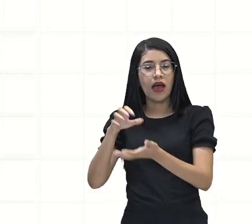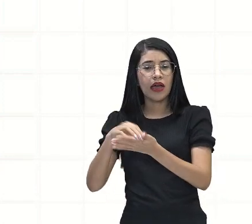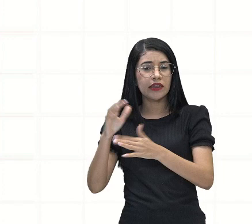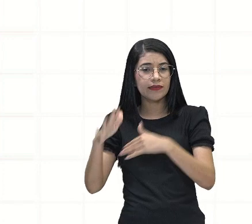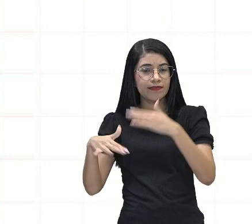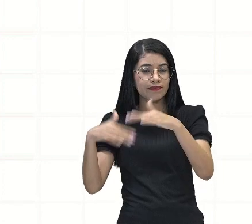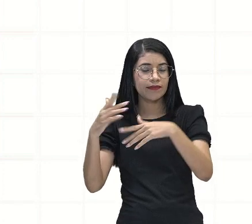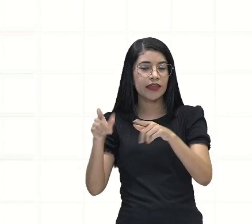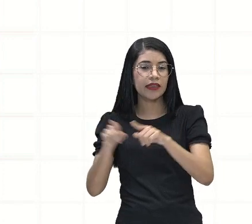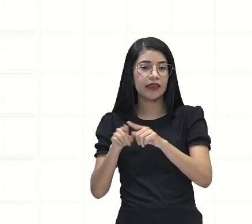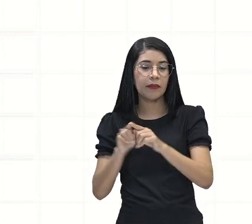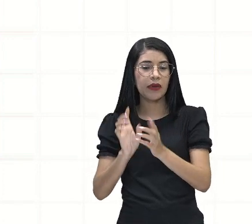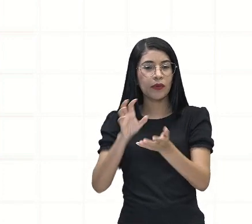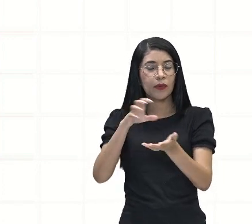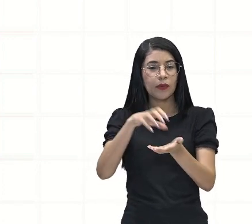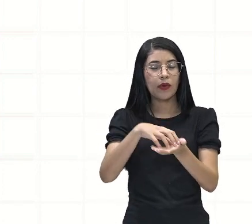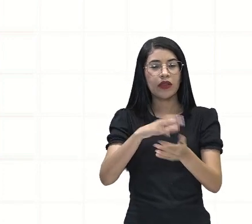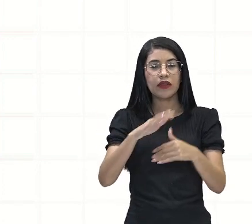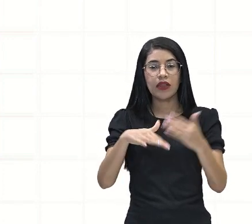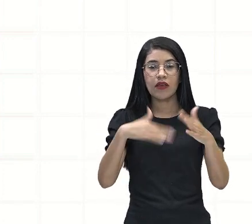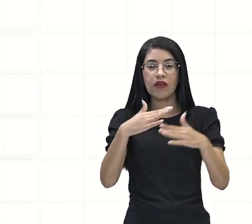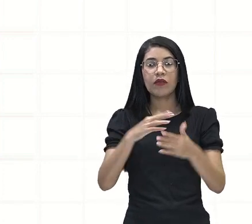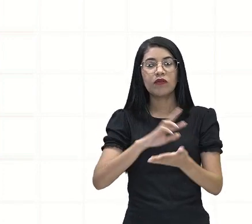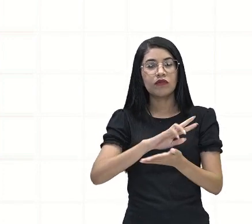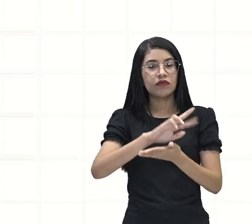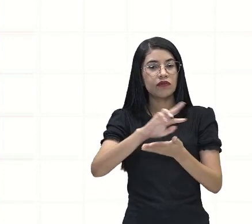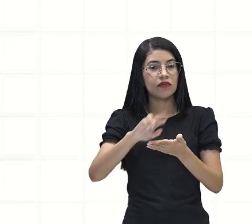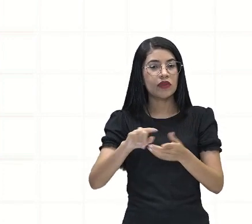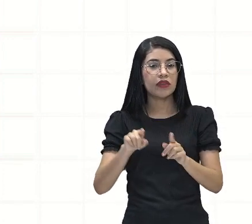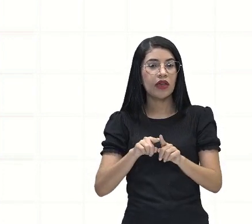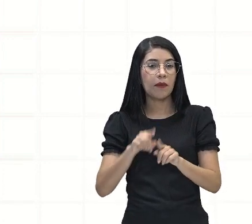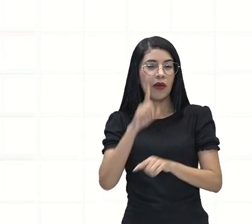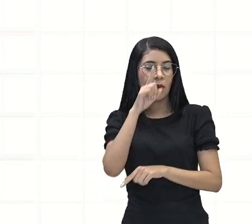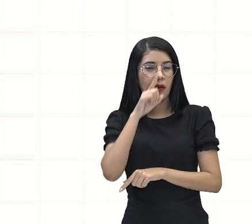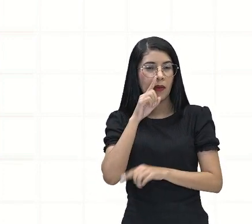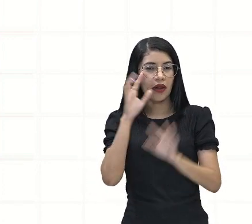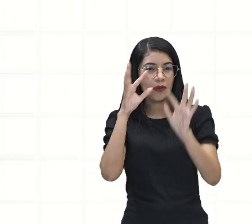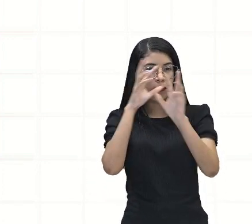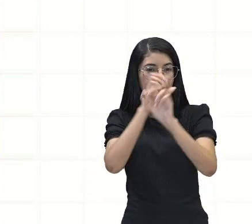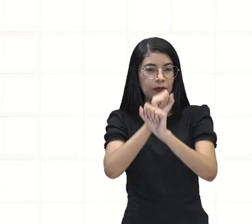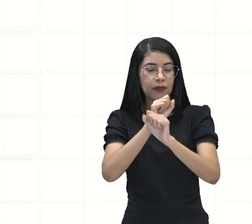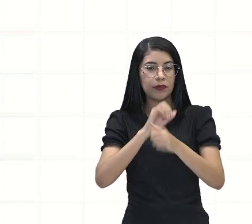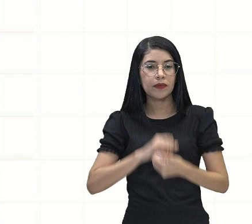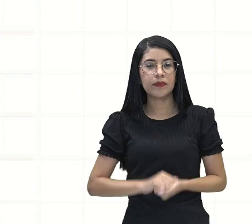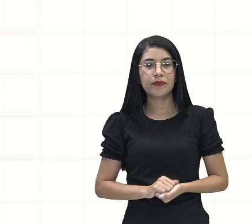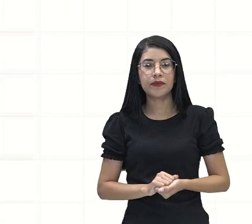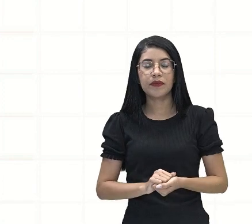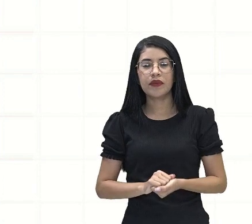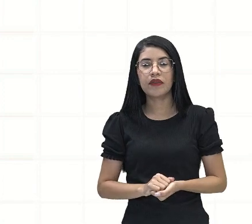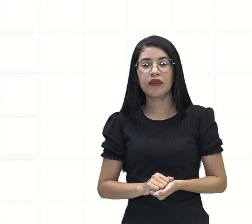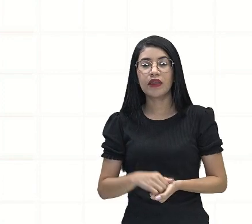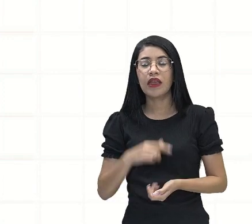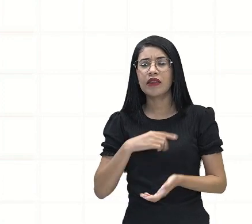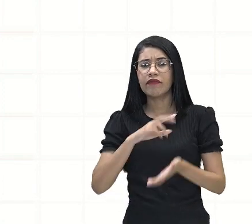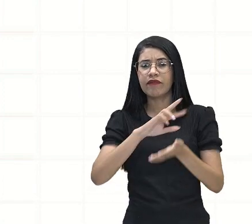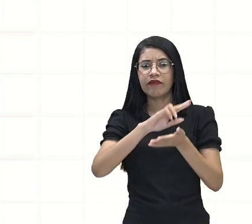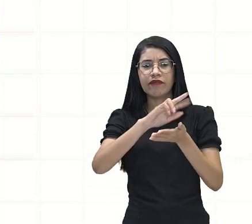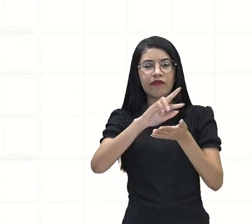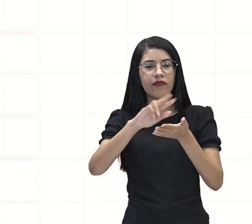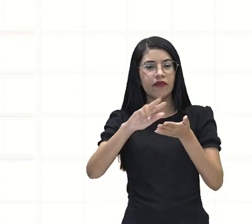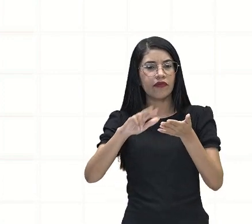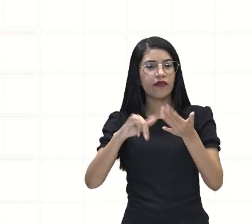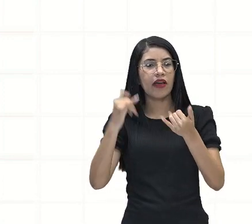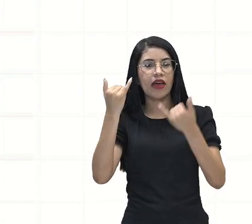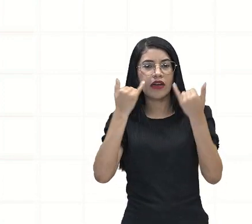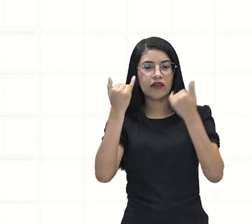região integrada de desenvolvimento também no Amarelo mais escuro e aí a gente tem as outras informações